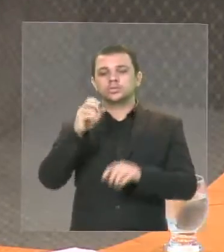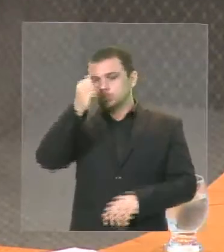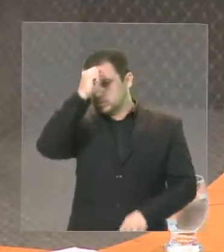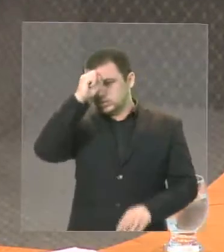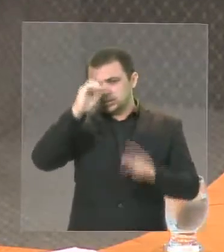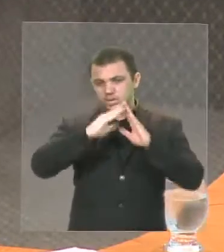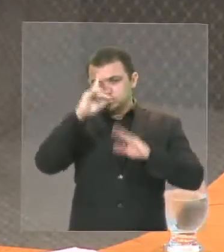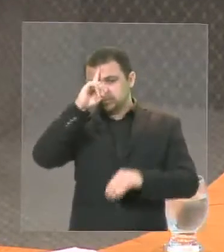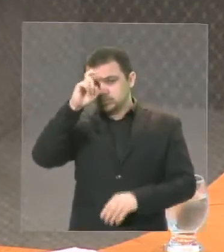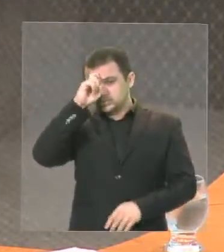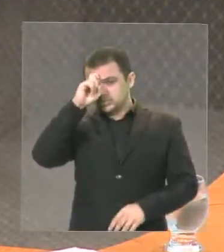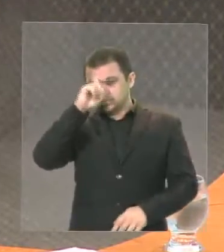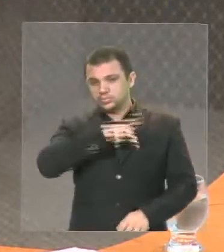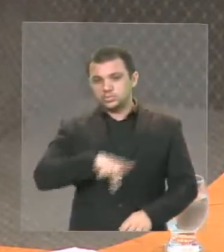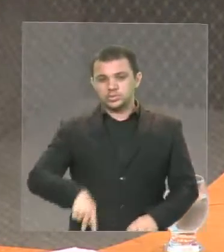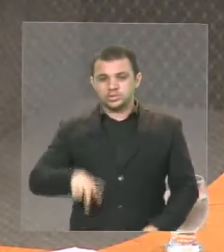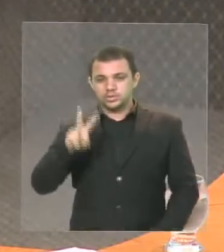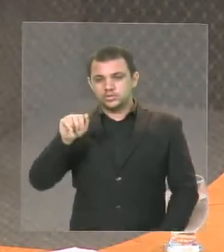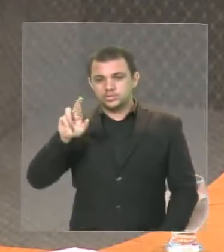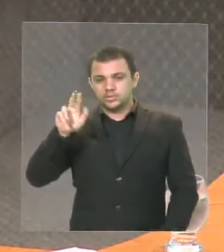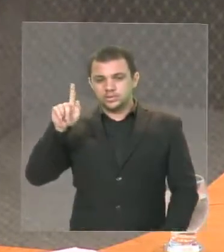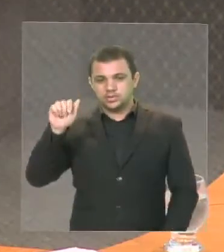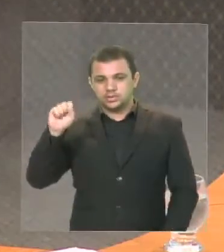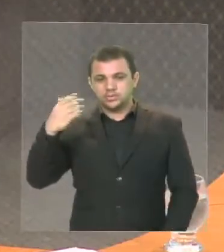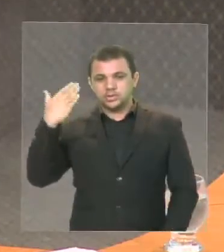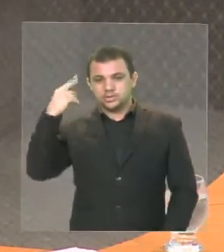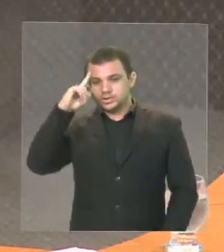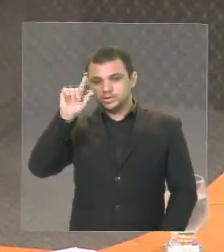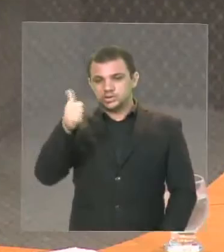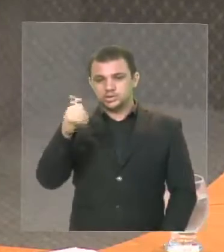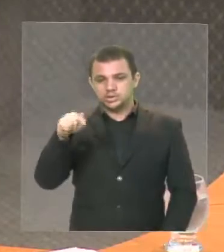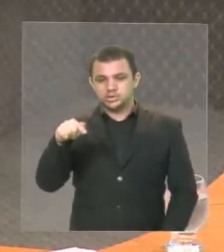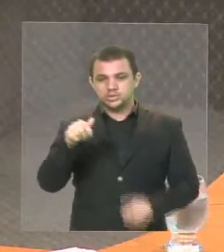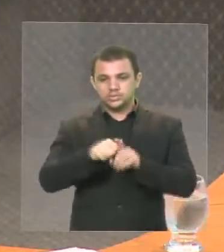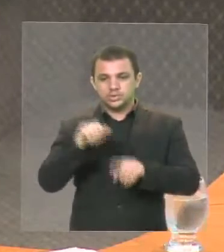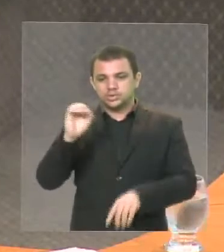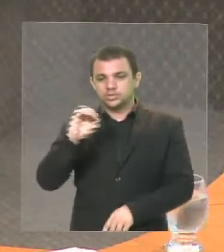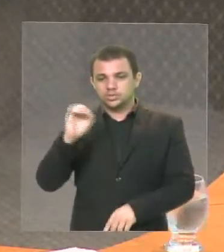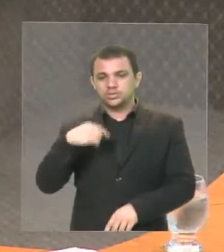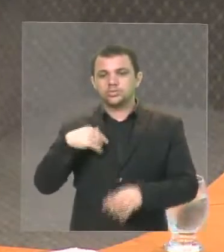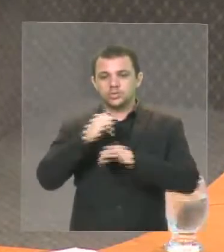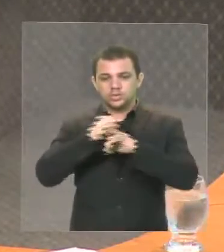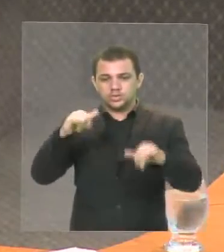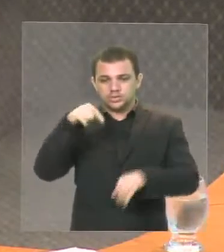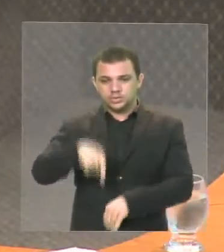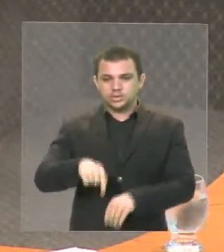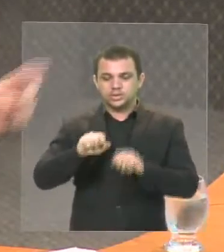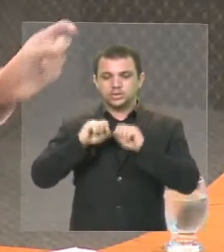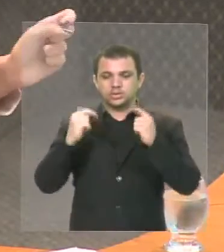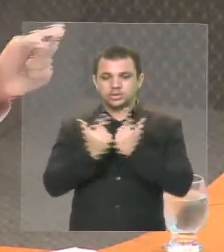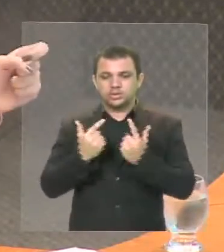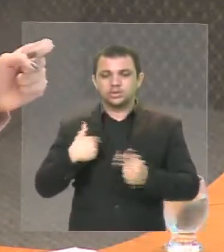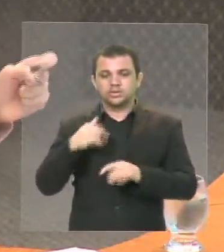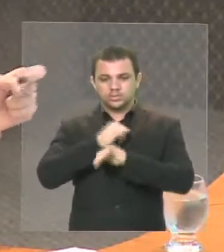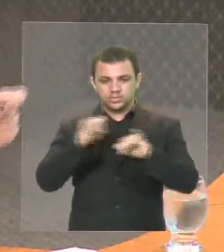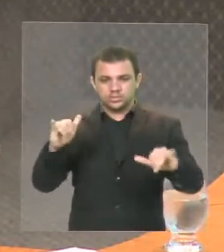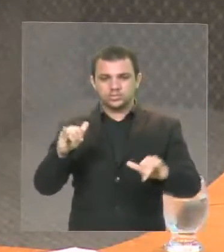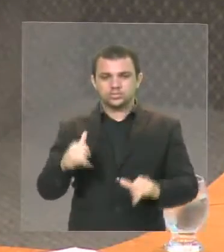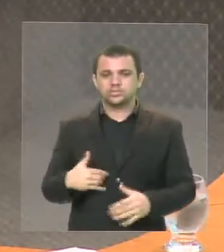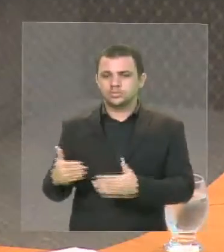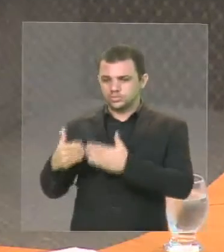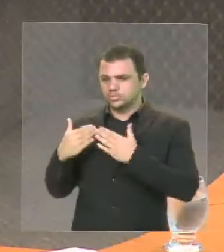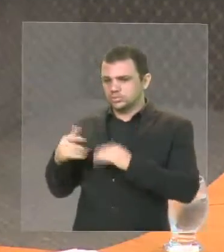Vargas. No dia 17 de outubro, eu havia denunciado nessa casa, deputada Graça Paz, tempo da